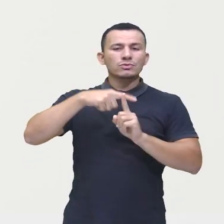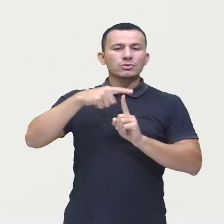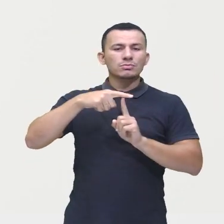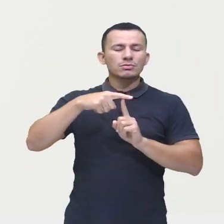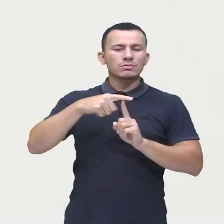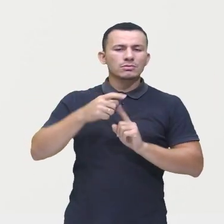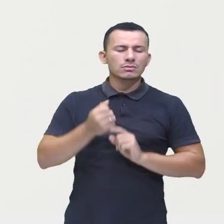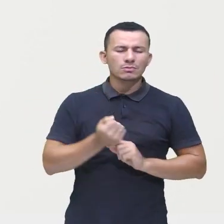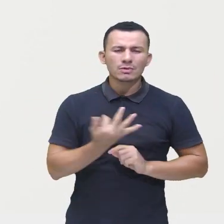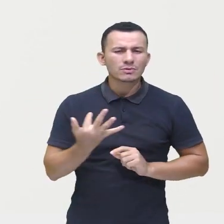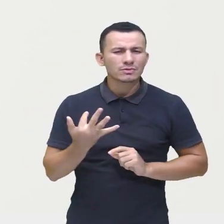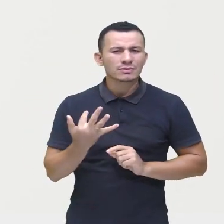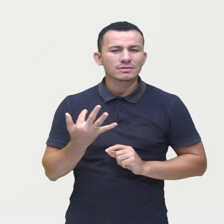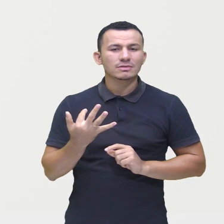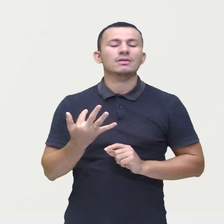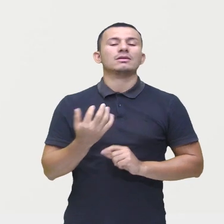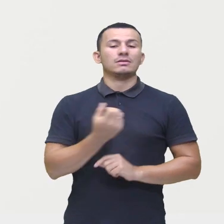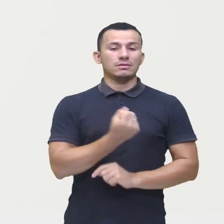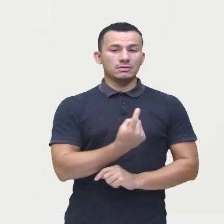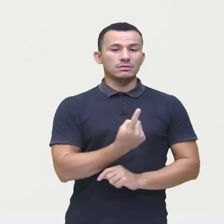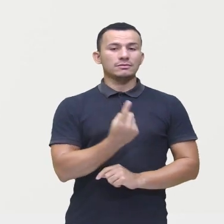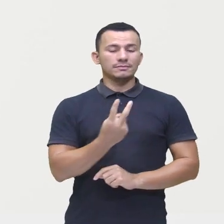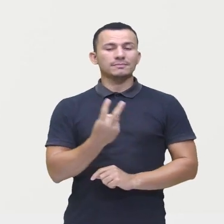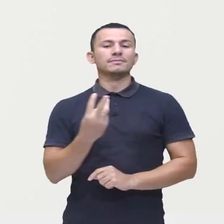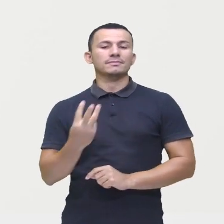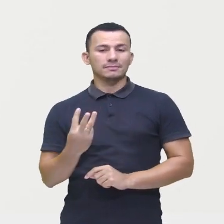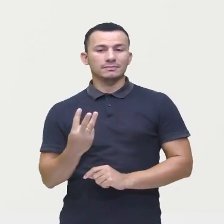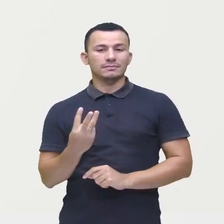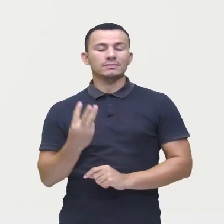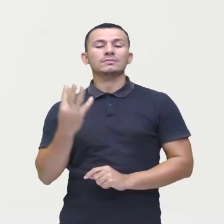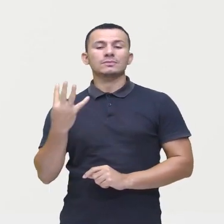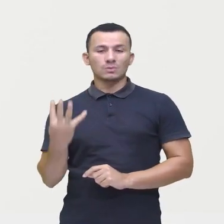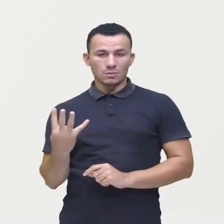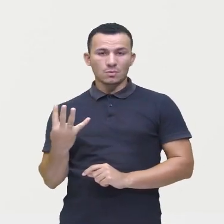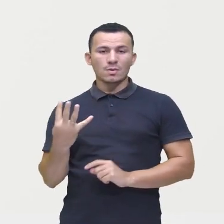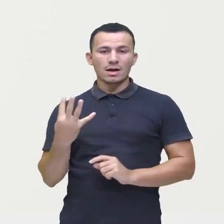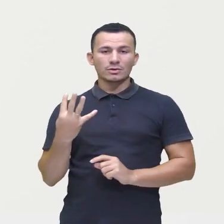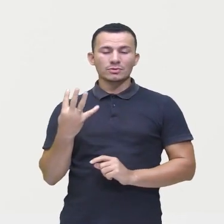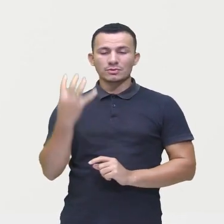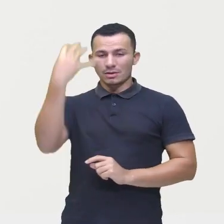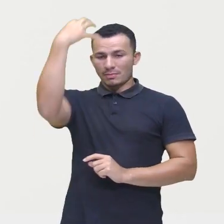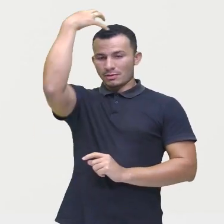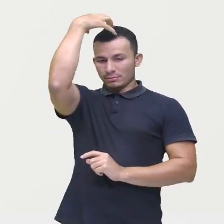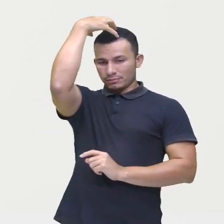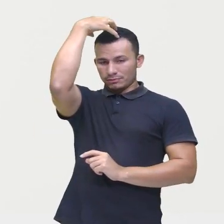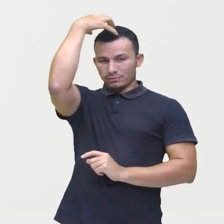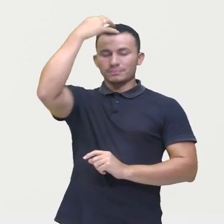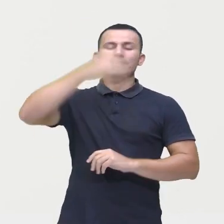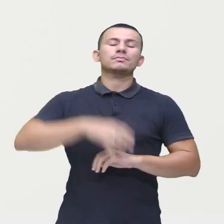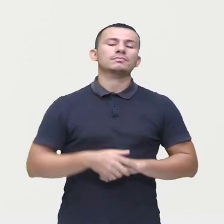tenho? 1, 2, 3, 4 chapéus, ok? Então,